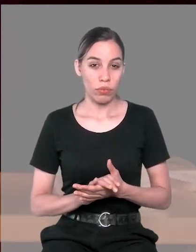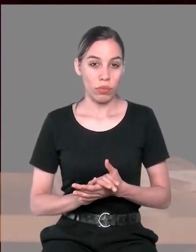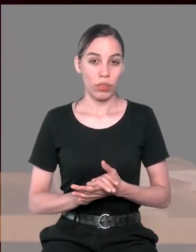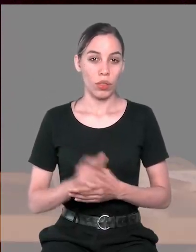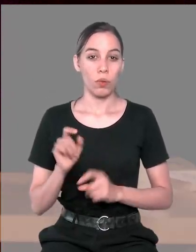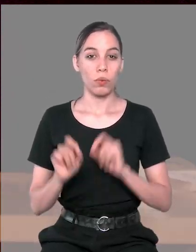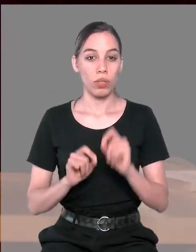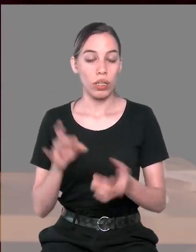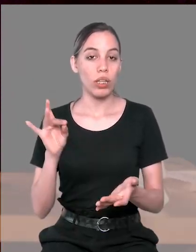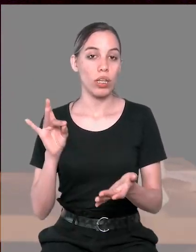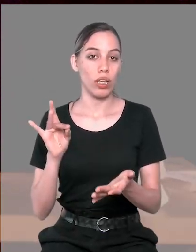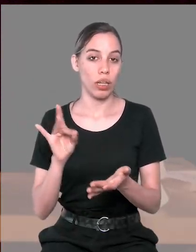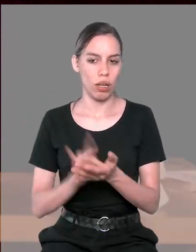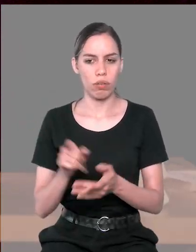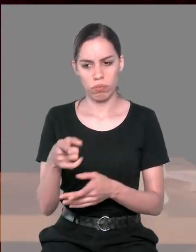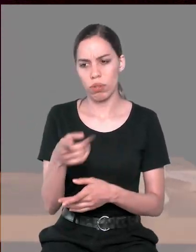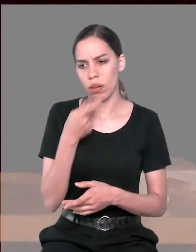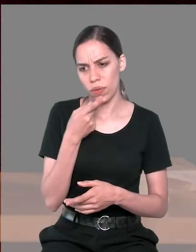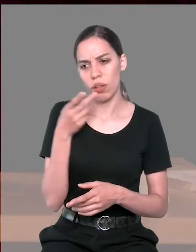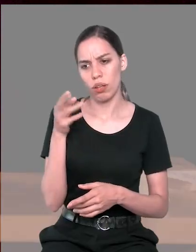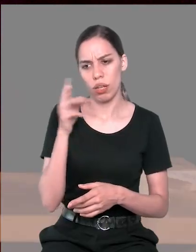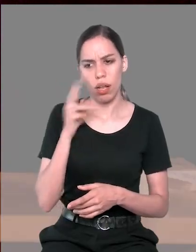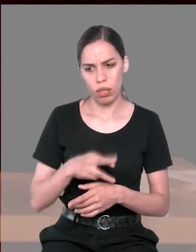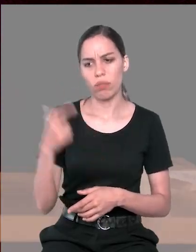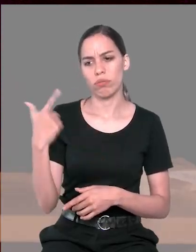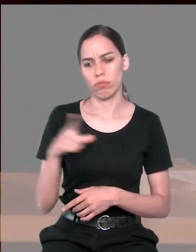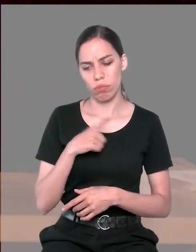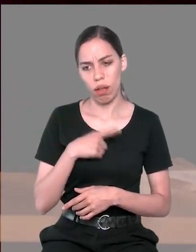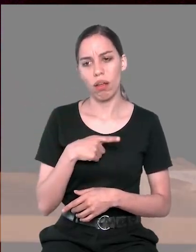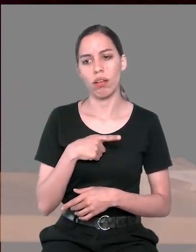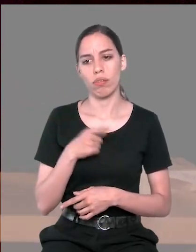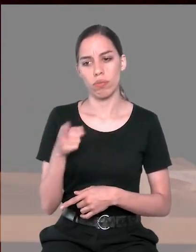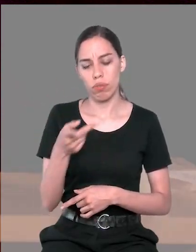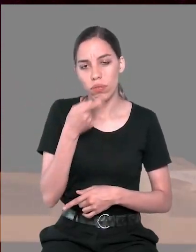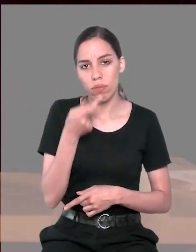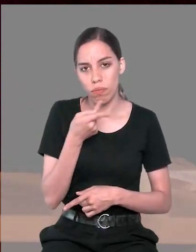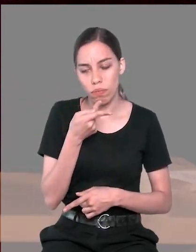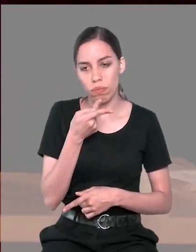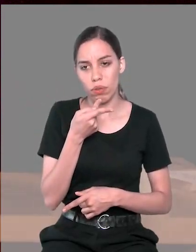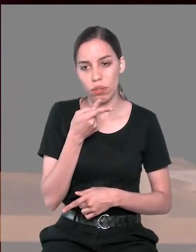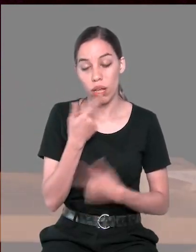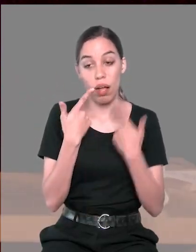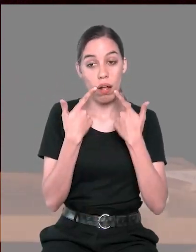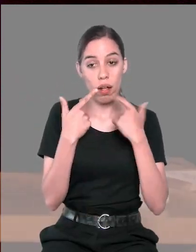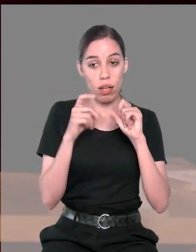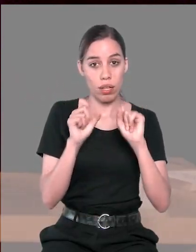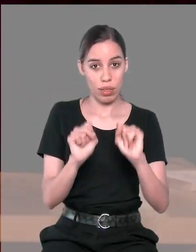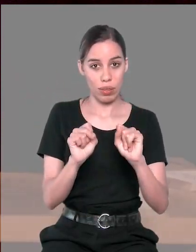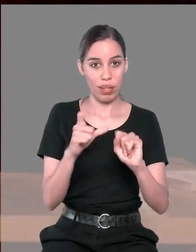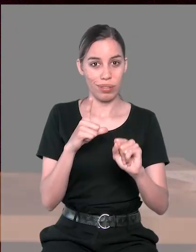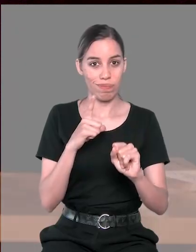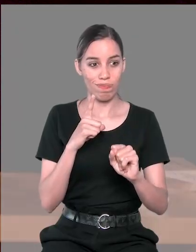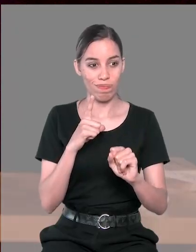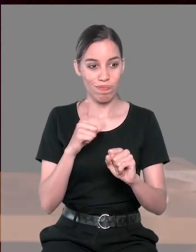que realmente, isso eu acho que você tem razão, e você toca num ponto. Quer dizer, a linguagem